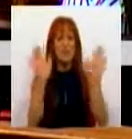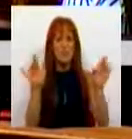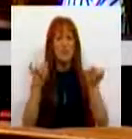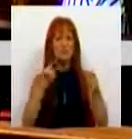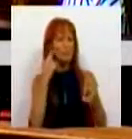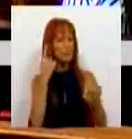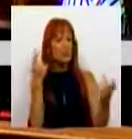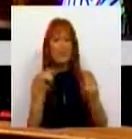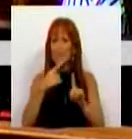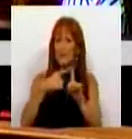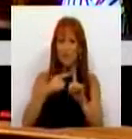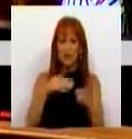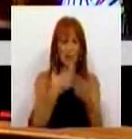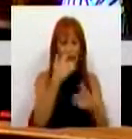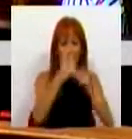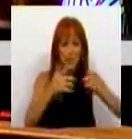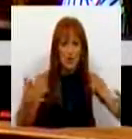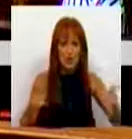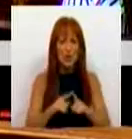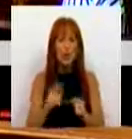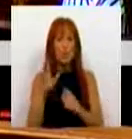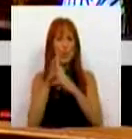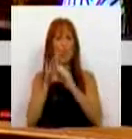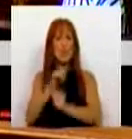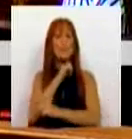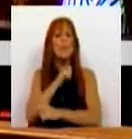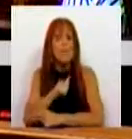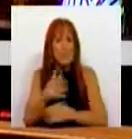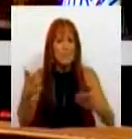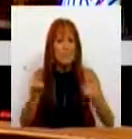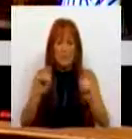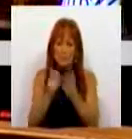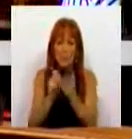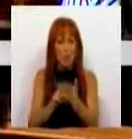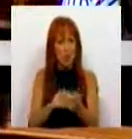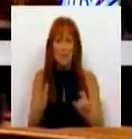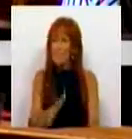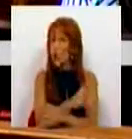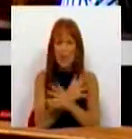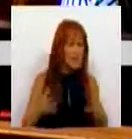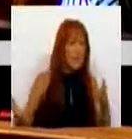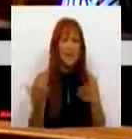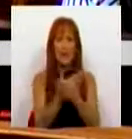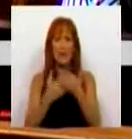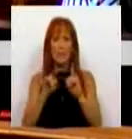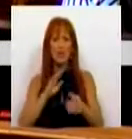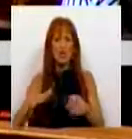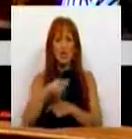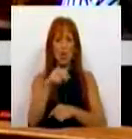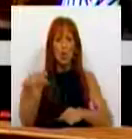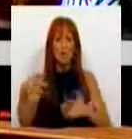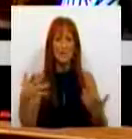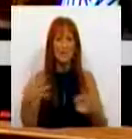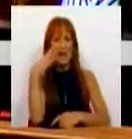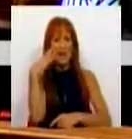isso se traduz em benefícios para os cidadãos. É um modelo que permite que registemos o maior crescimento económico da zona euro e